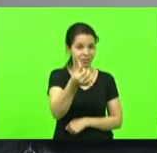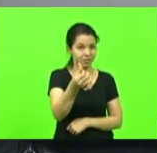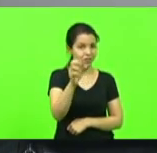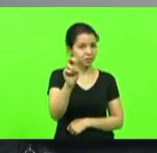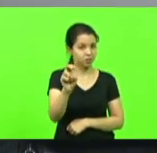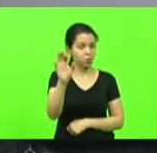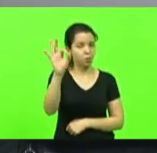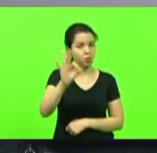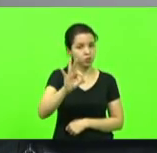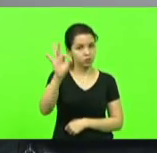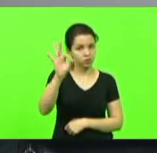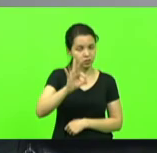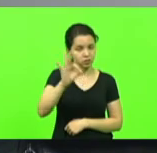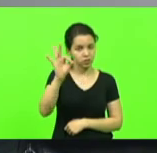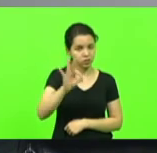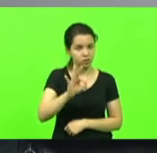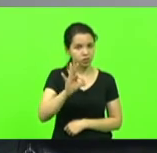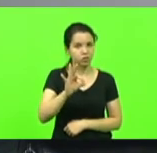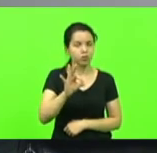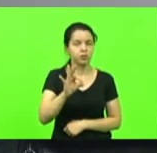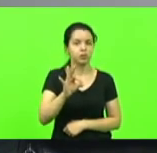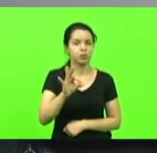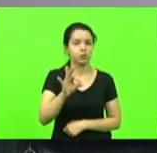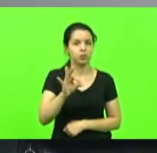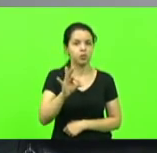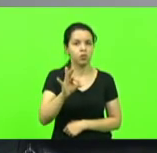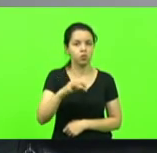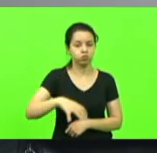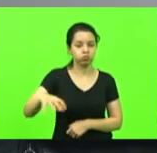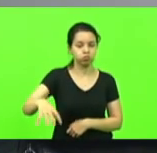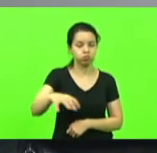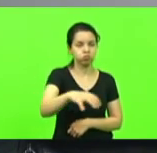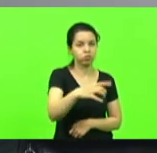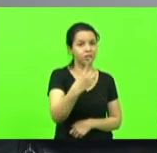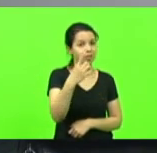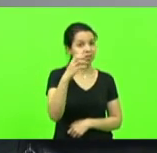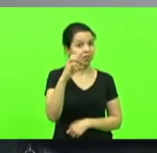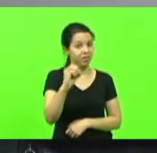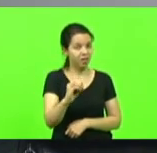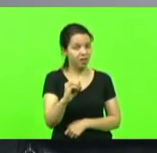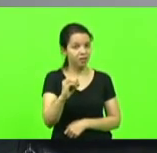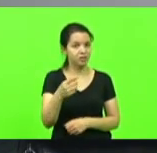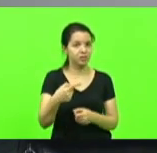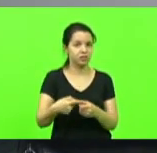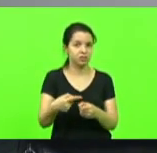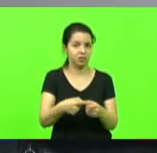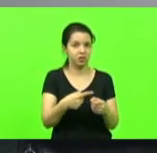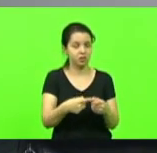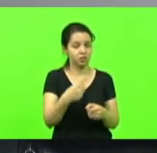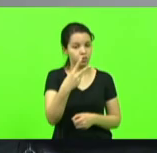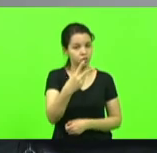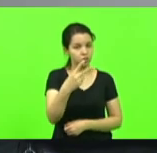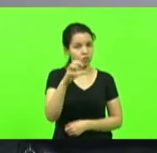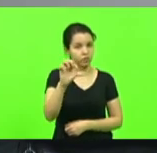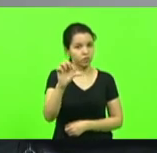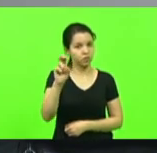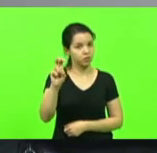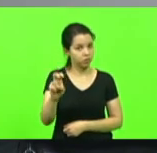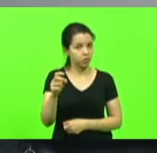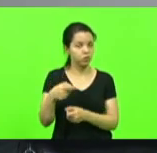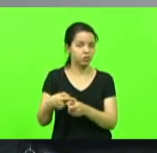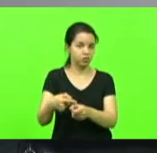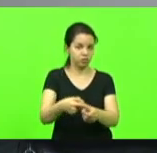65% estão concentrados em 10 cidades. Então, vocês imaginam, nós temos 295